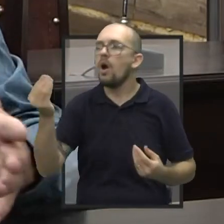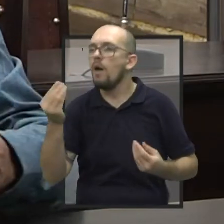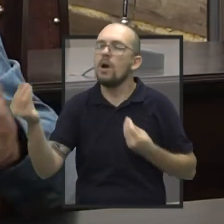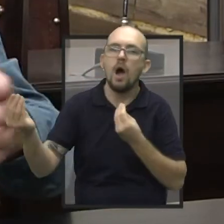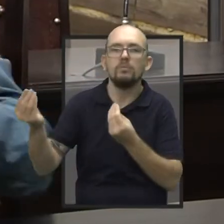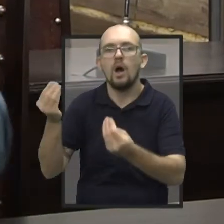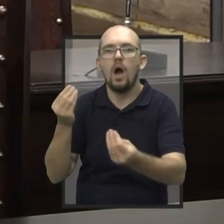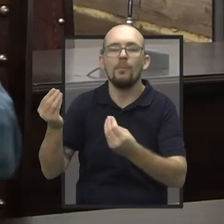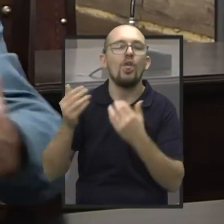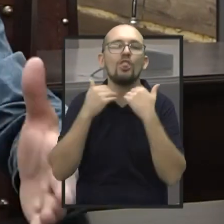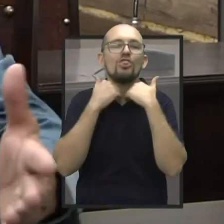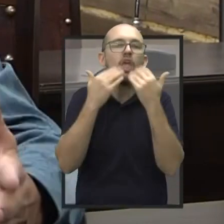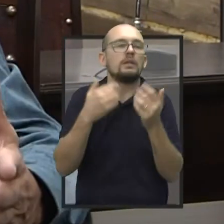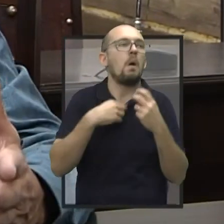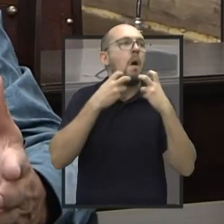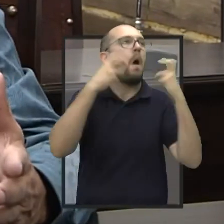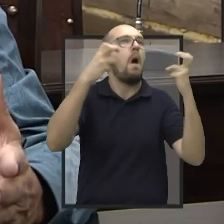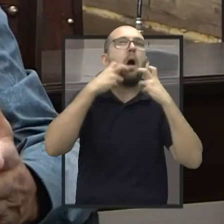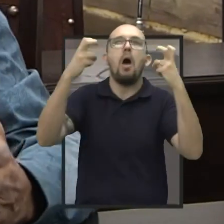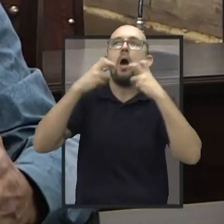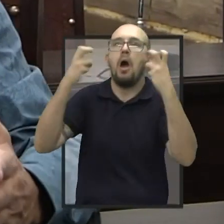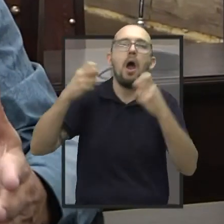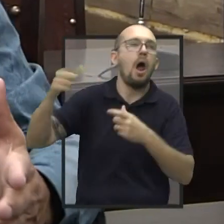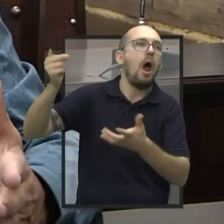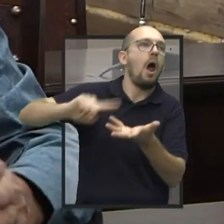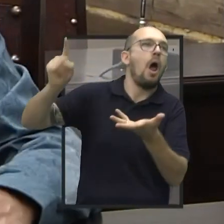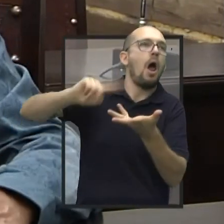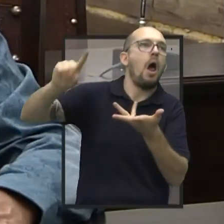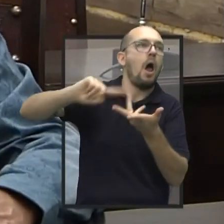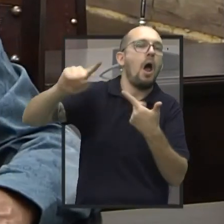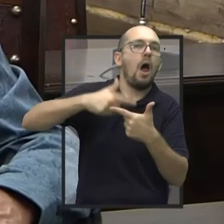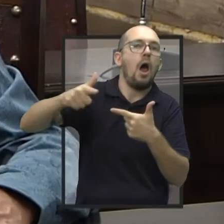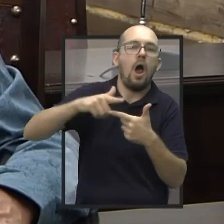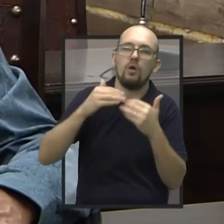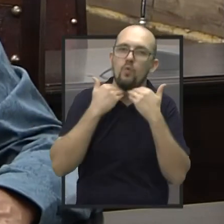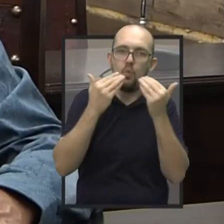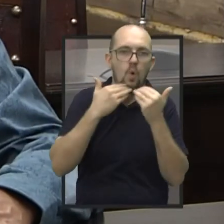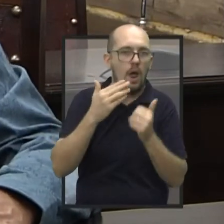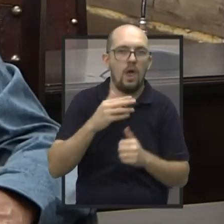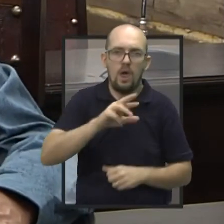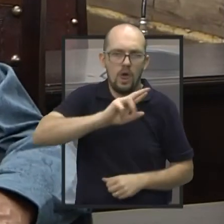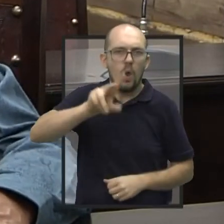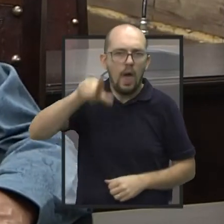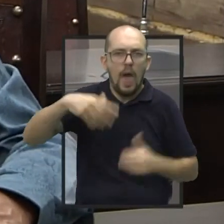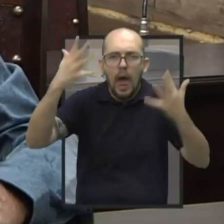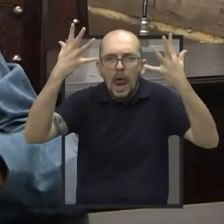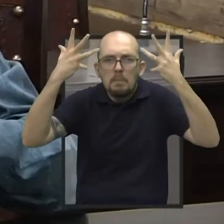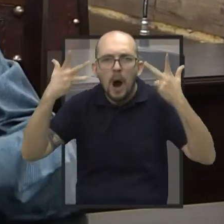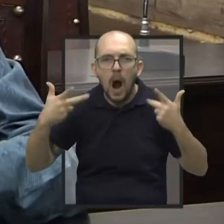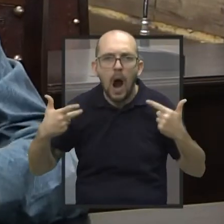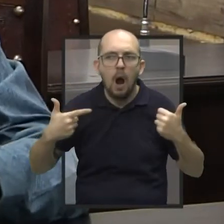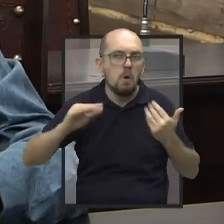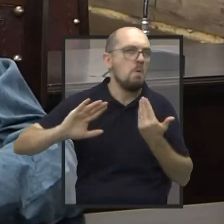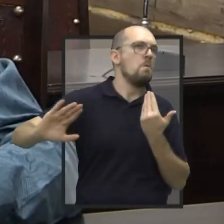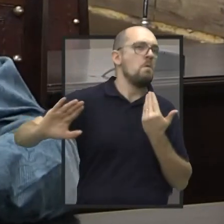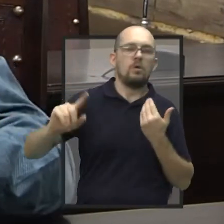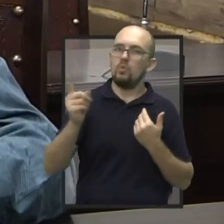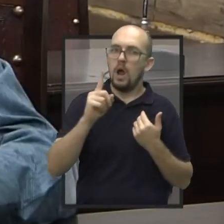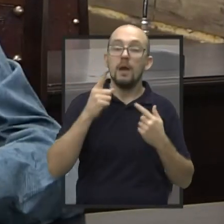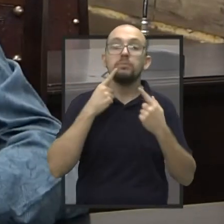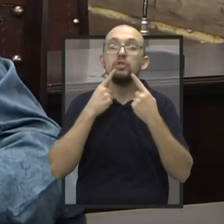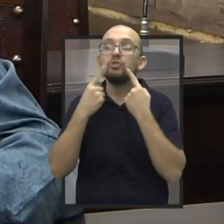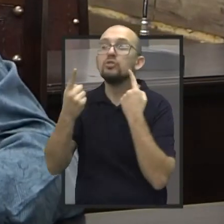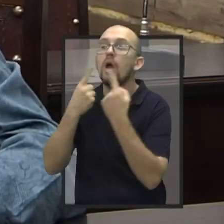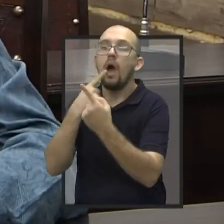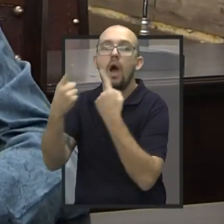a população. Não adianta só vir aqui e gritar. Tem que trabalhar e conversar, porque ninguém é bicho. Seja certo ou errado, mas tem que ter a conversa para poder